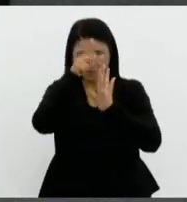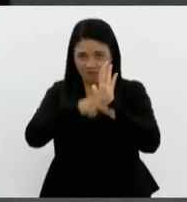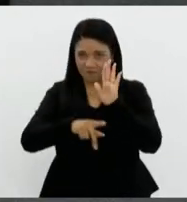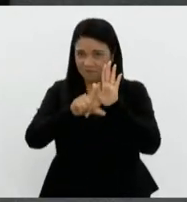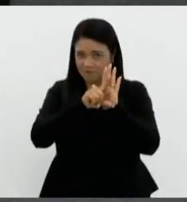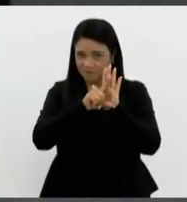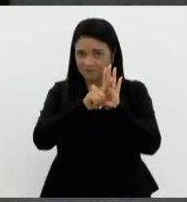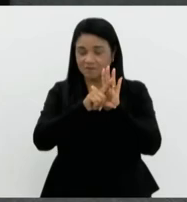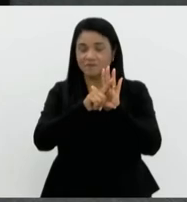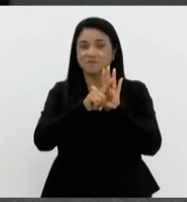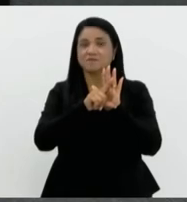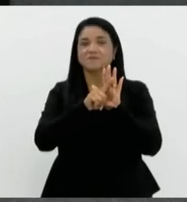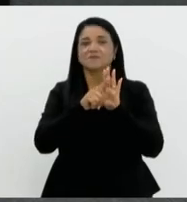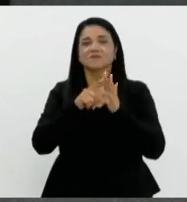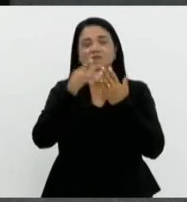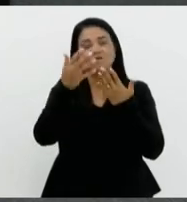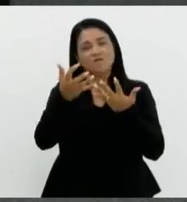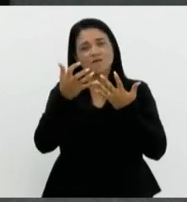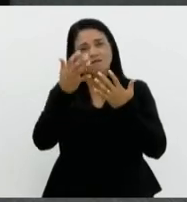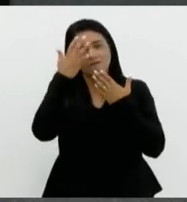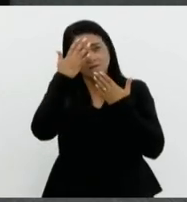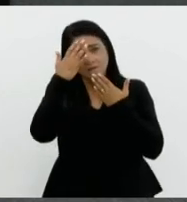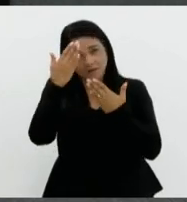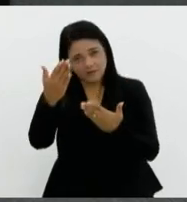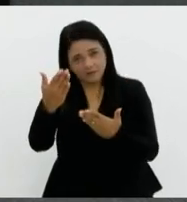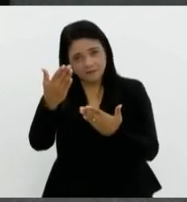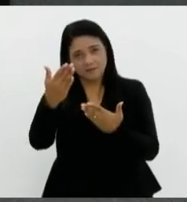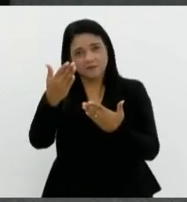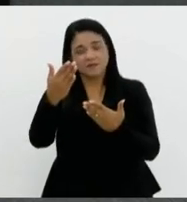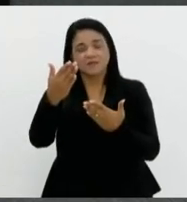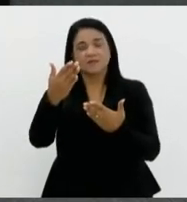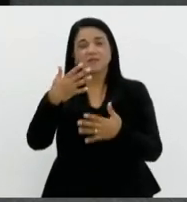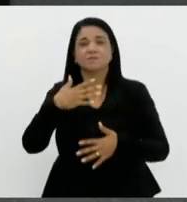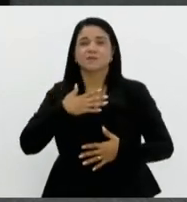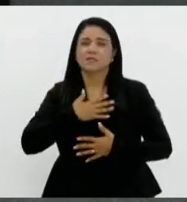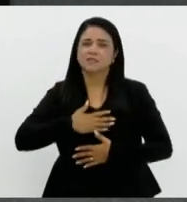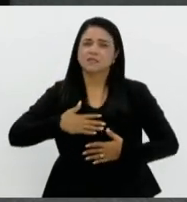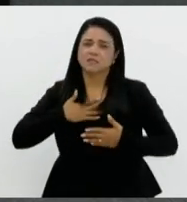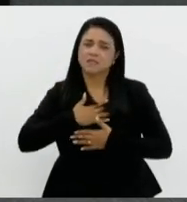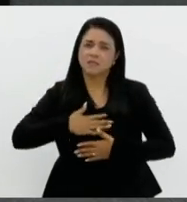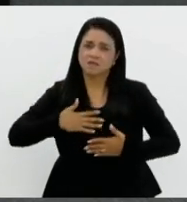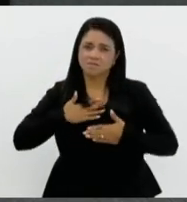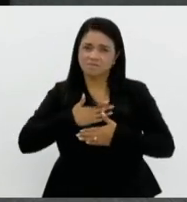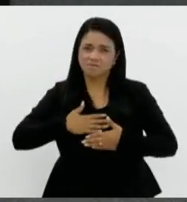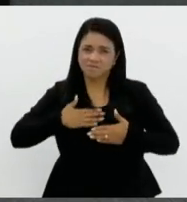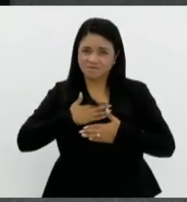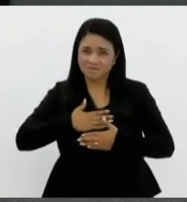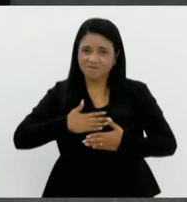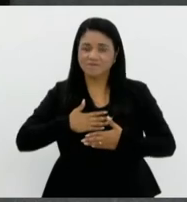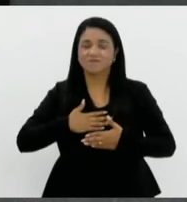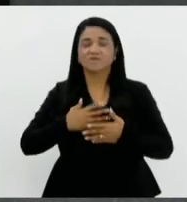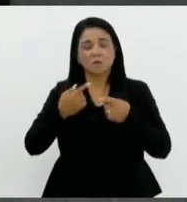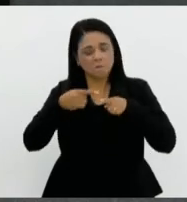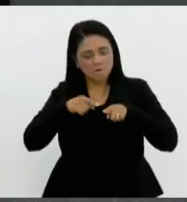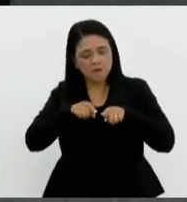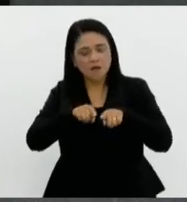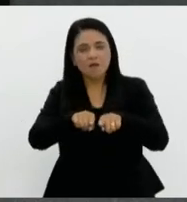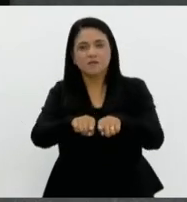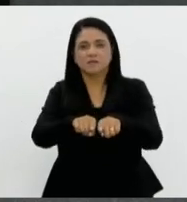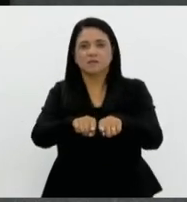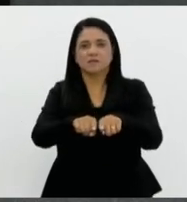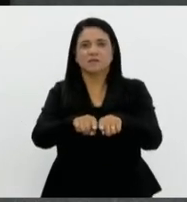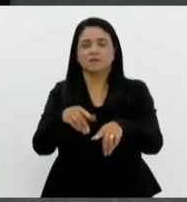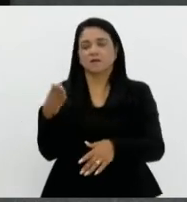queria agradecer também e falar da minha satisfação de mais uma parceria com a